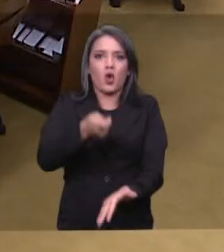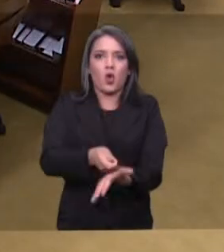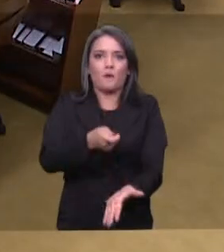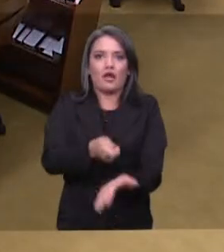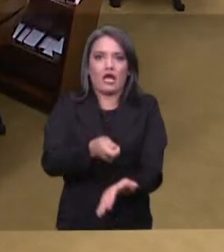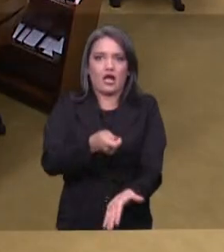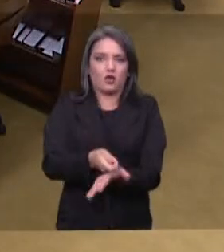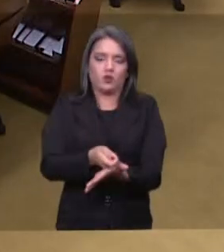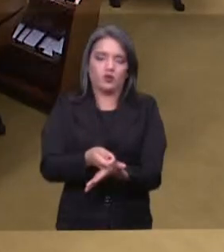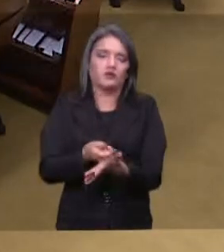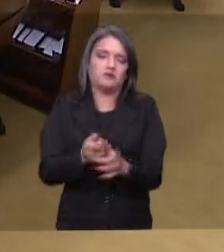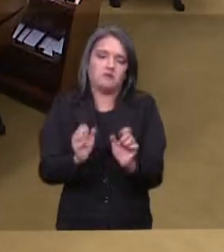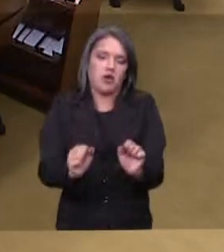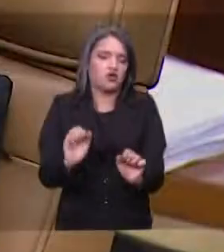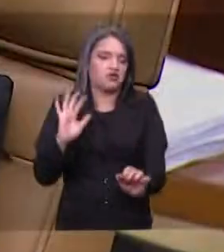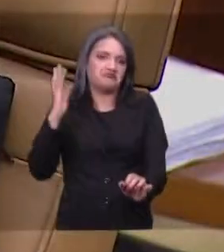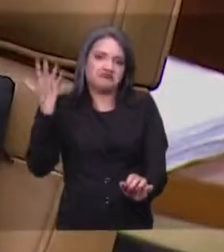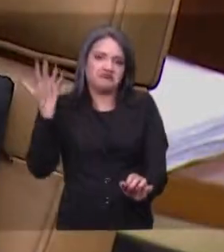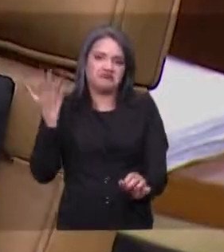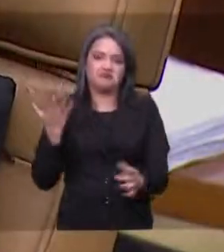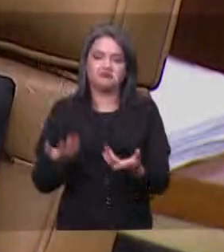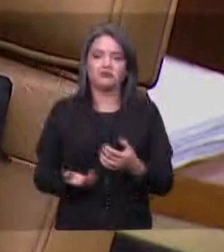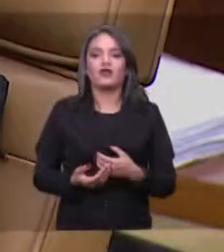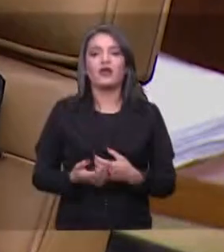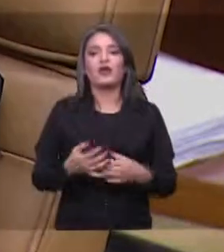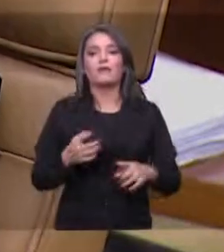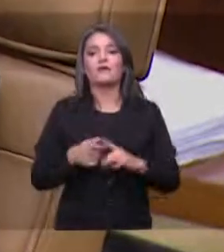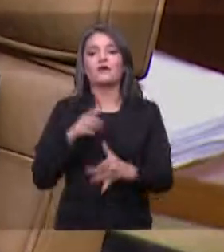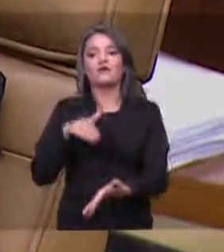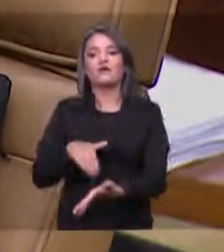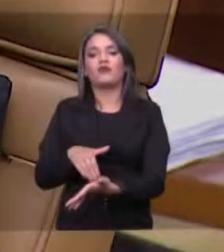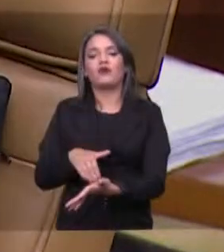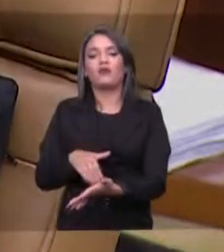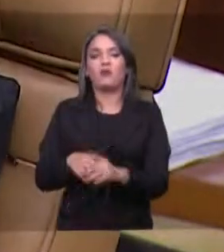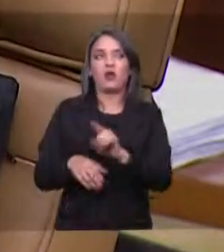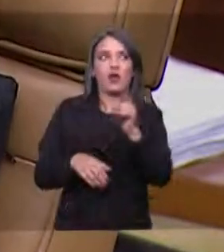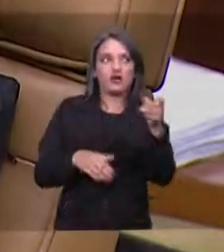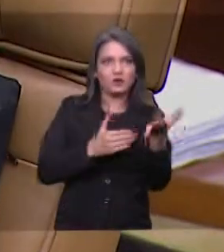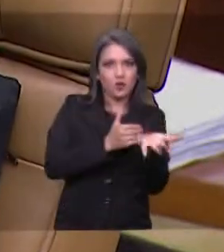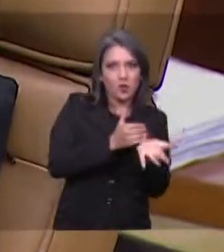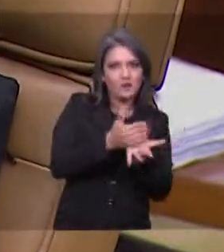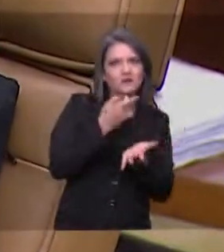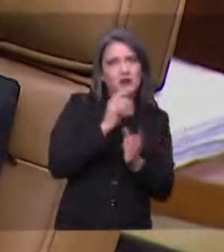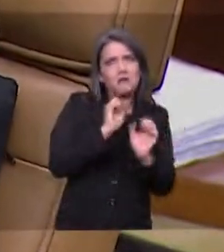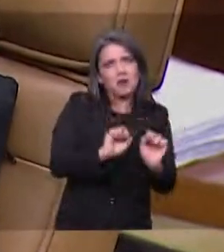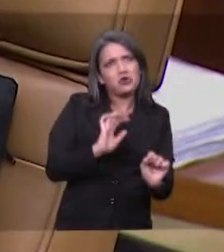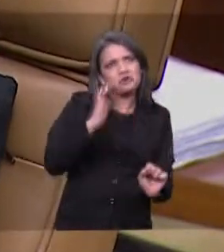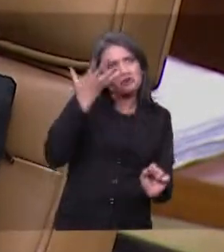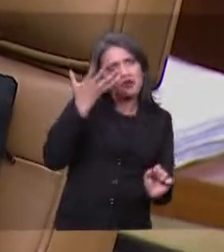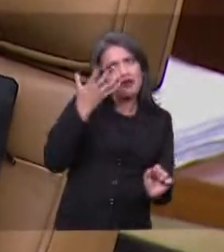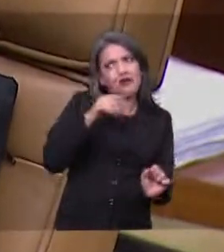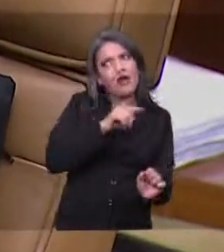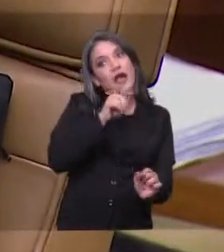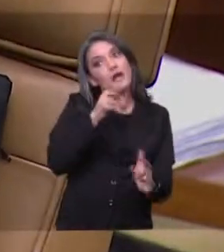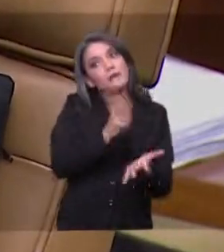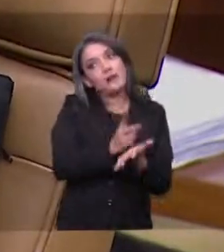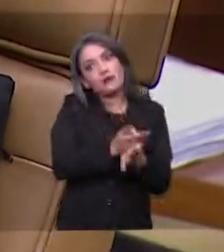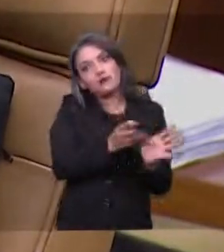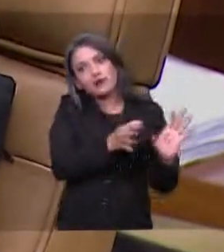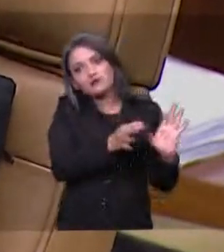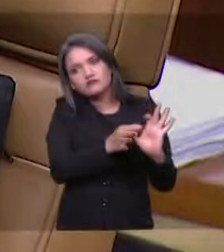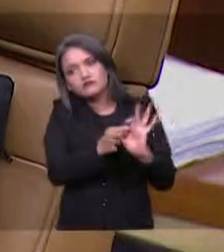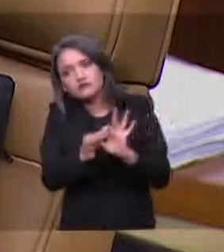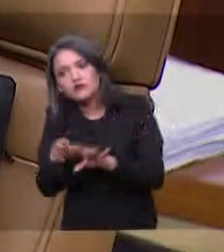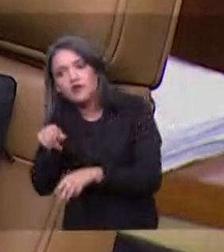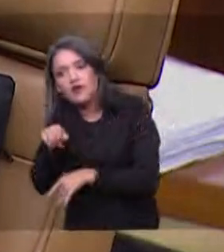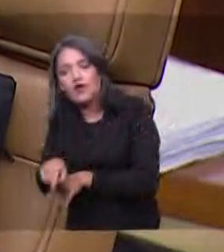final, mas é porque eu coloquei o juiz das garantias poderá ser criado. Então, eu tenho de manter a coerência aqui. Aqui nesse ponto. No sentido